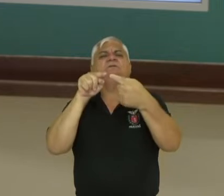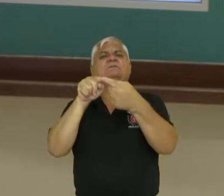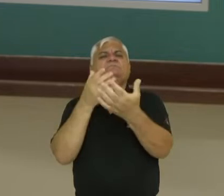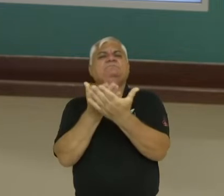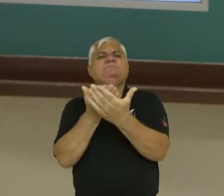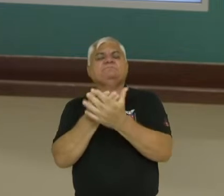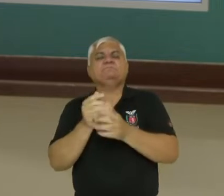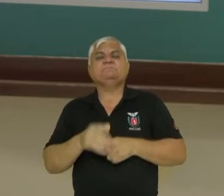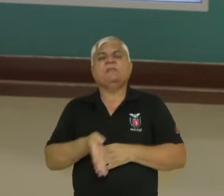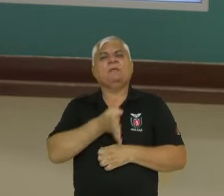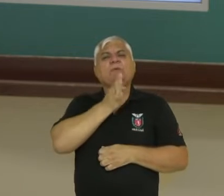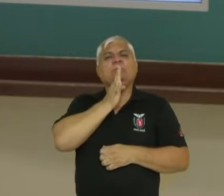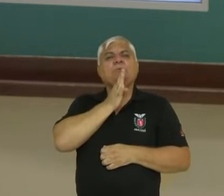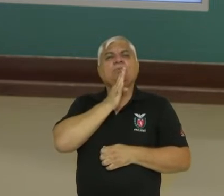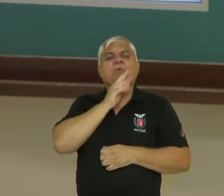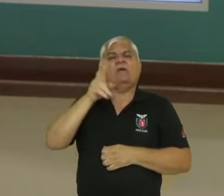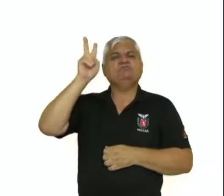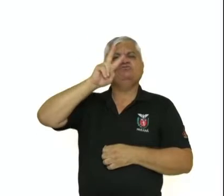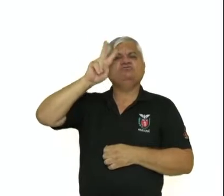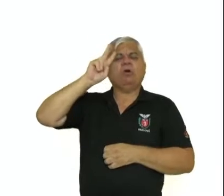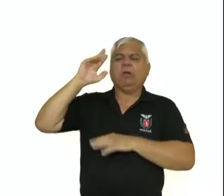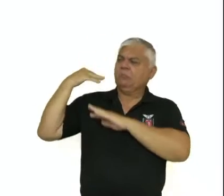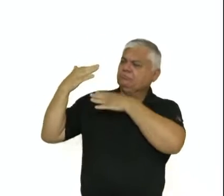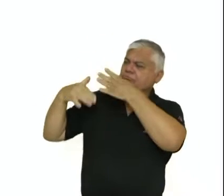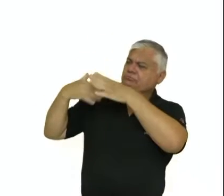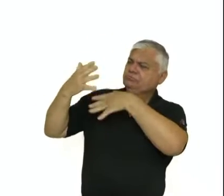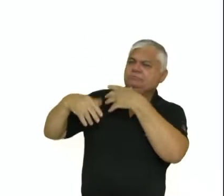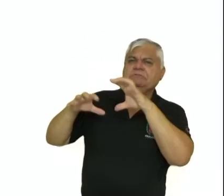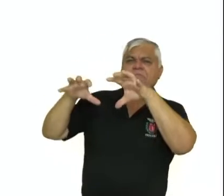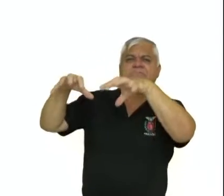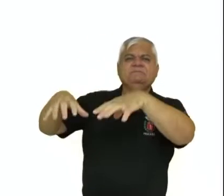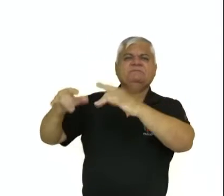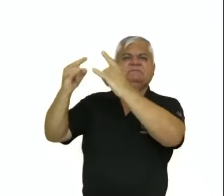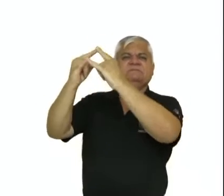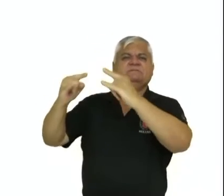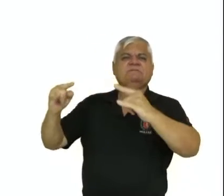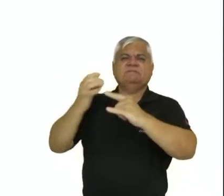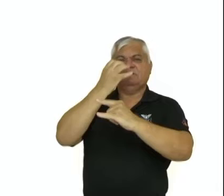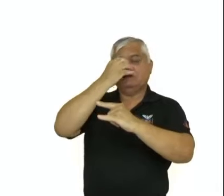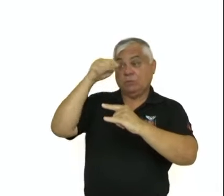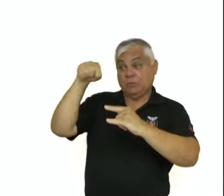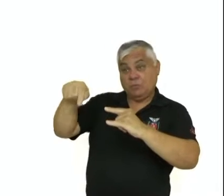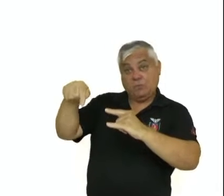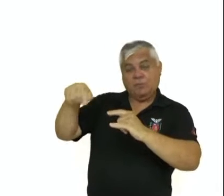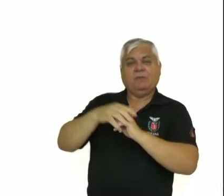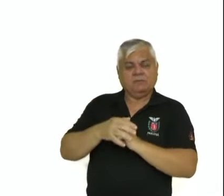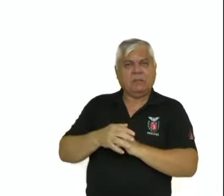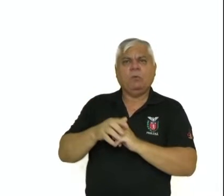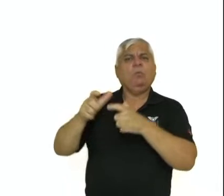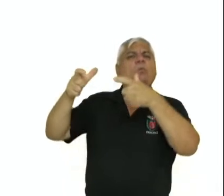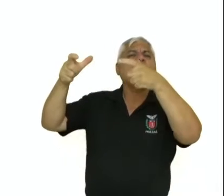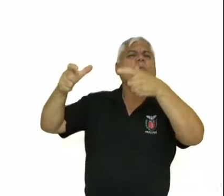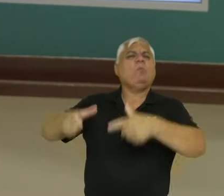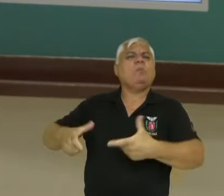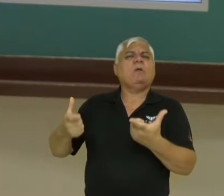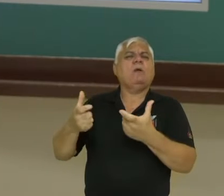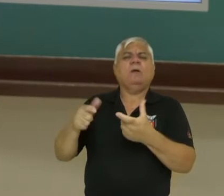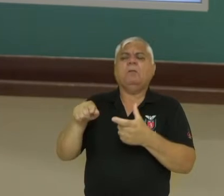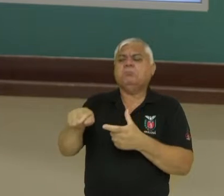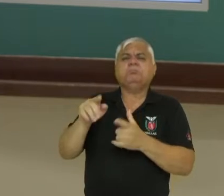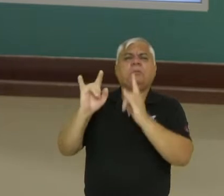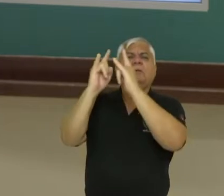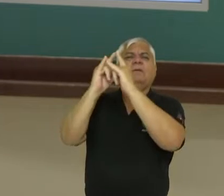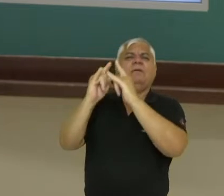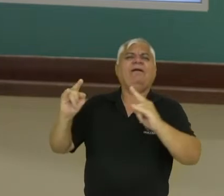nossa aula. Conhecer a história, né, do espaço cênico do circo. Então, a gente vai falar um pouquinho desse lugar, né, onde o